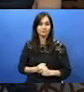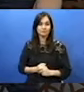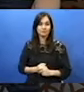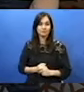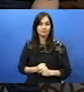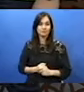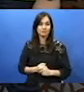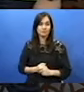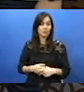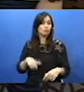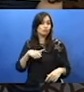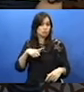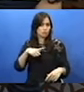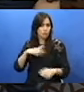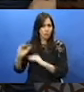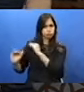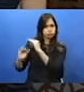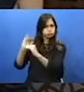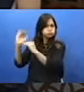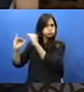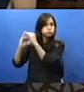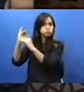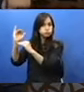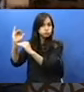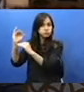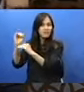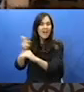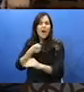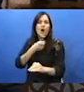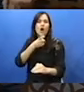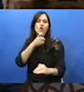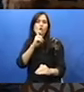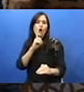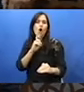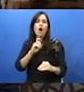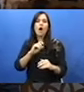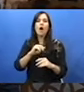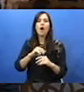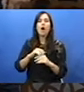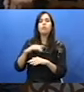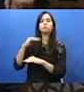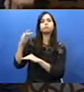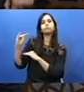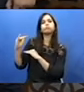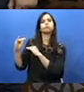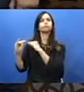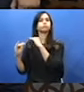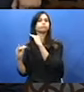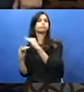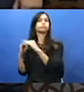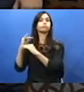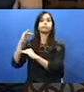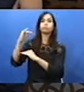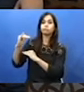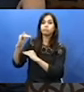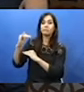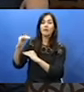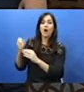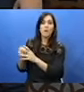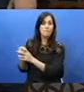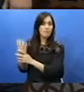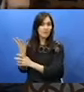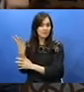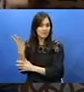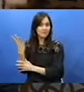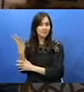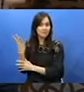aí, assim, tivemos uma evolução, onde as drogas passaram a depois, primeiramente, ser de vegetais, de coisas